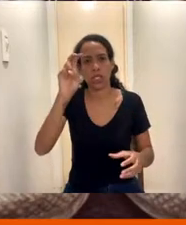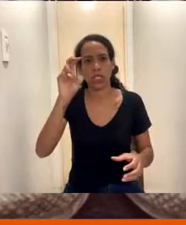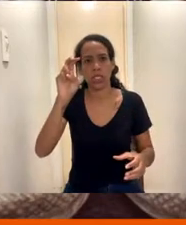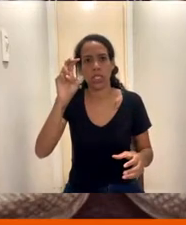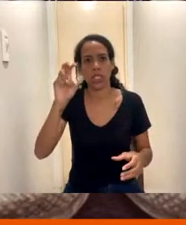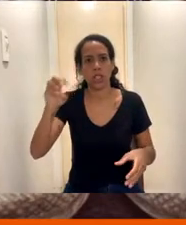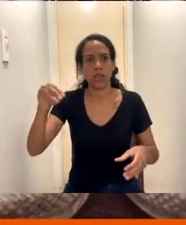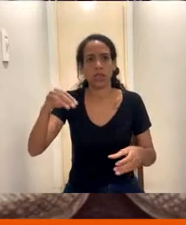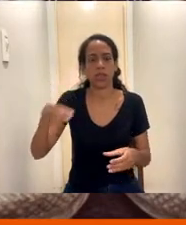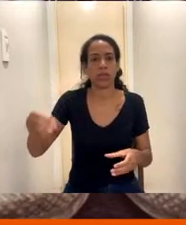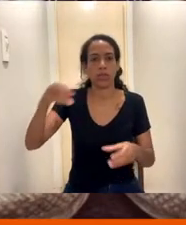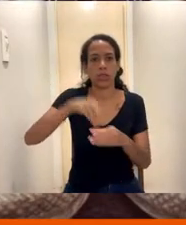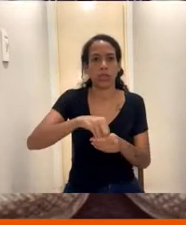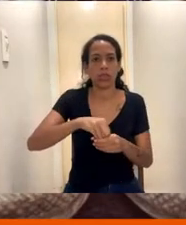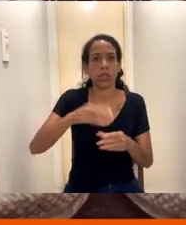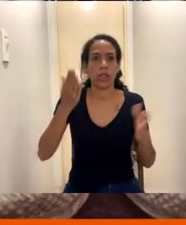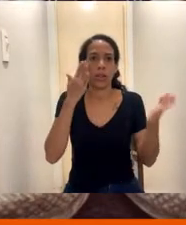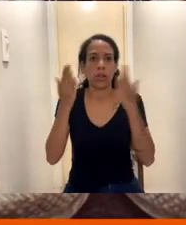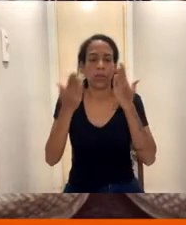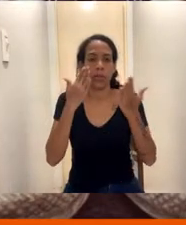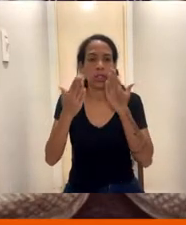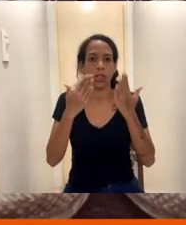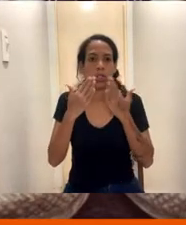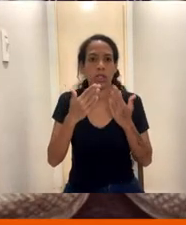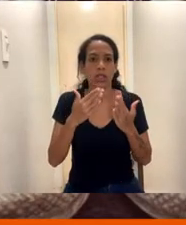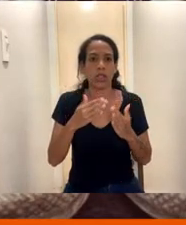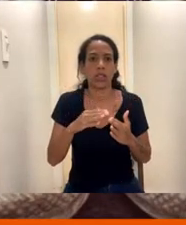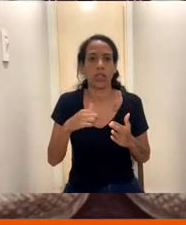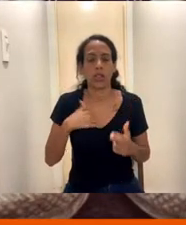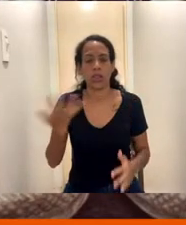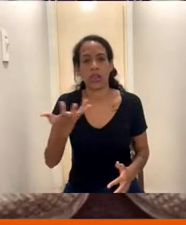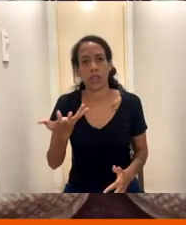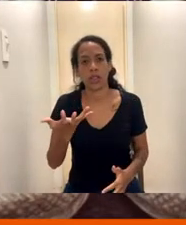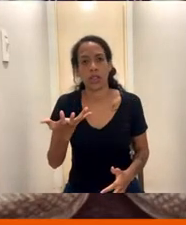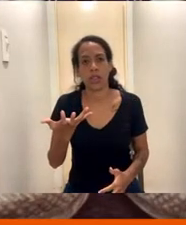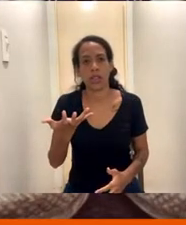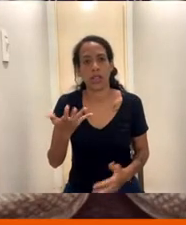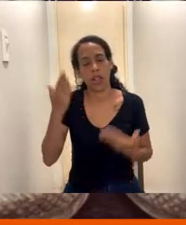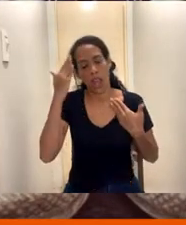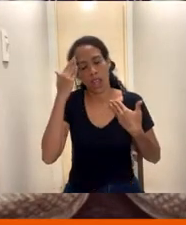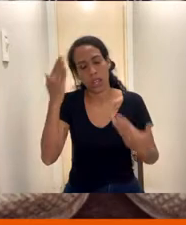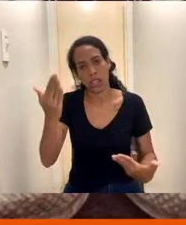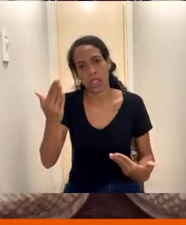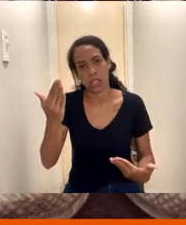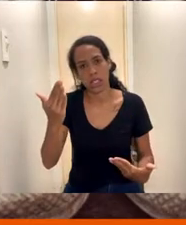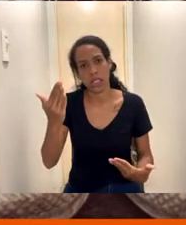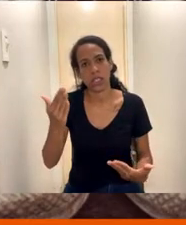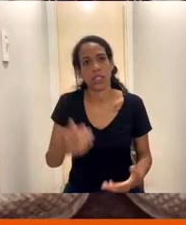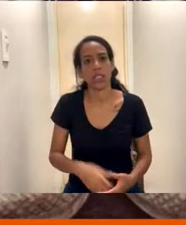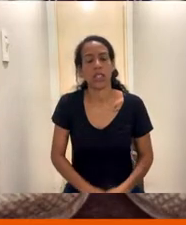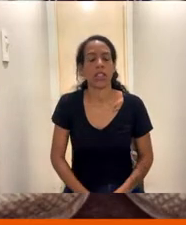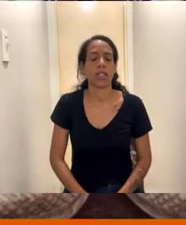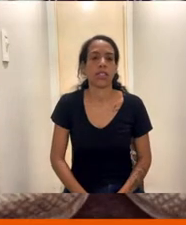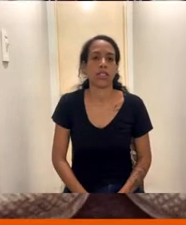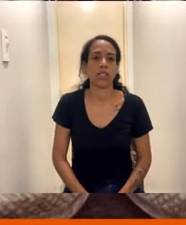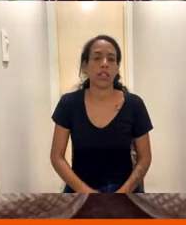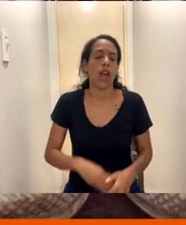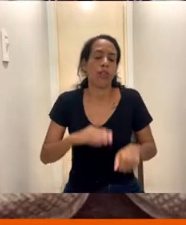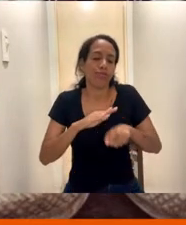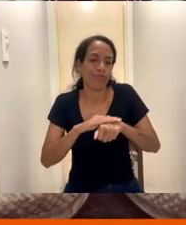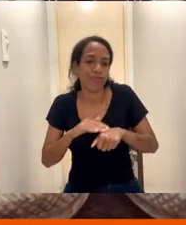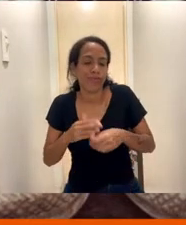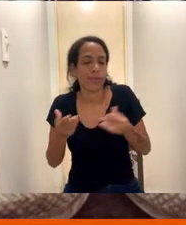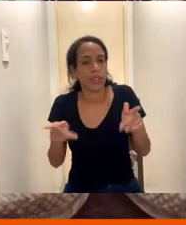dos Conselhos Regionais de Psicologia, os quais eu quero aqui agradecer publicamente, né, pela dedicação e